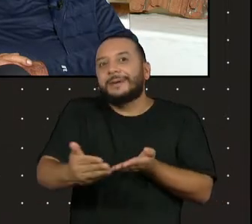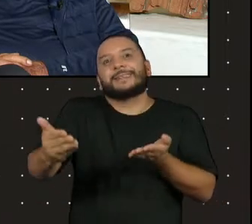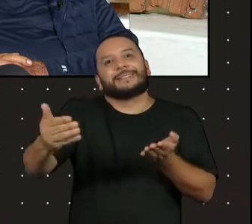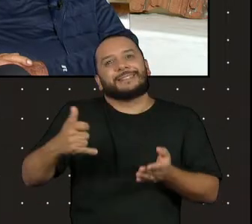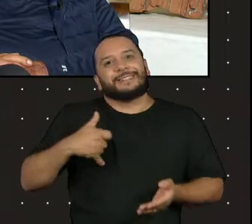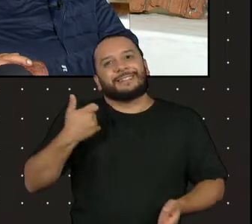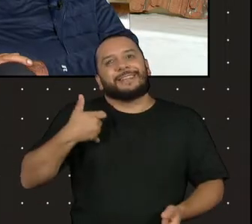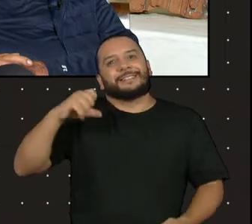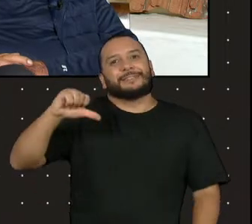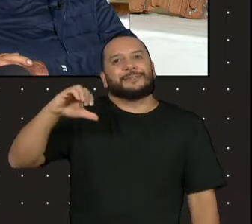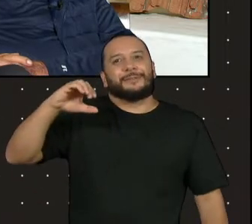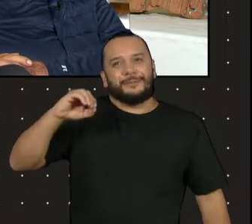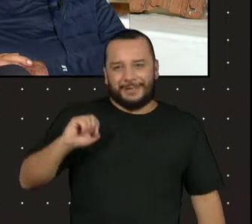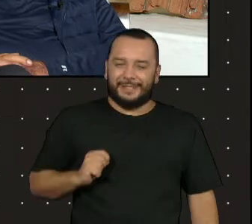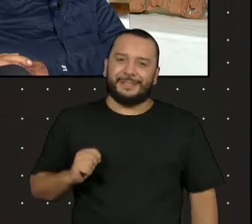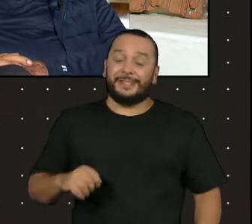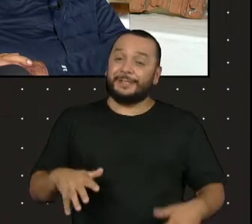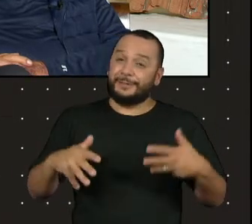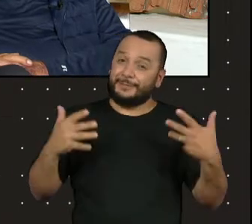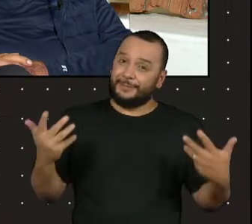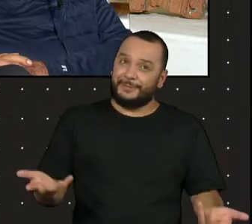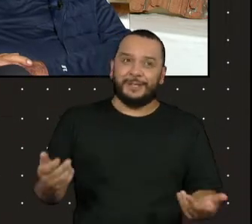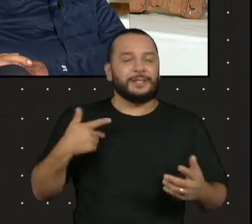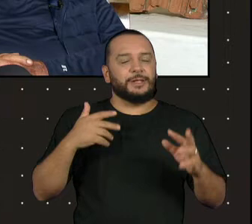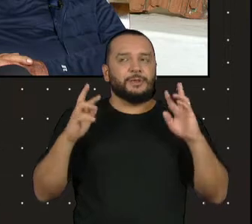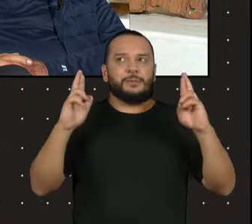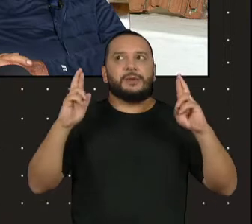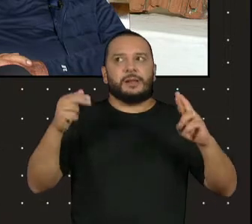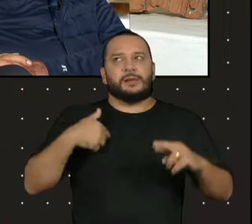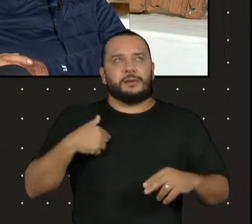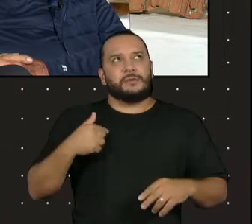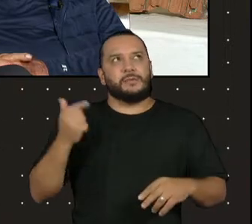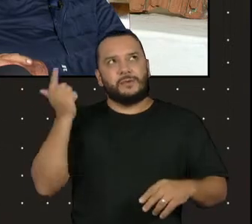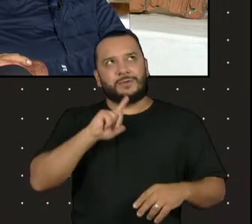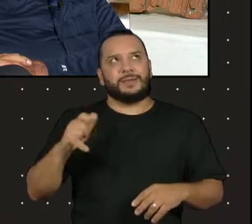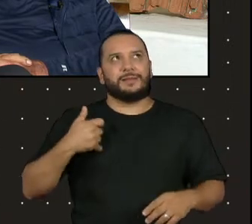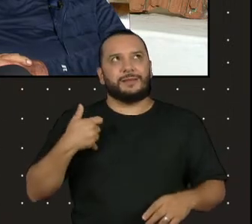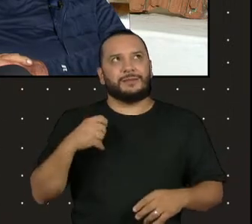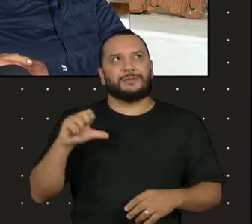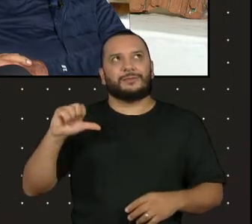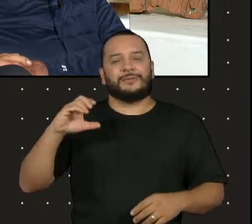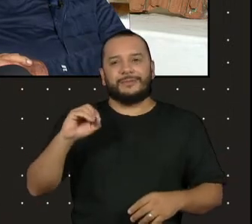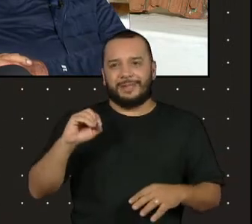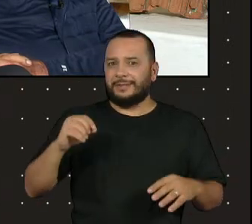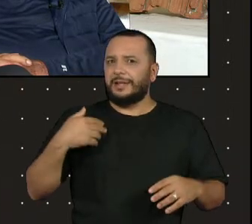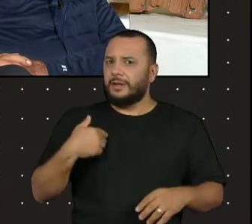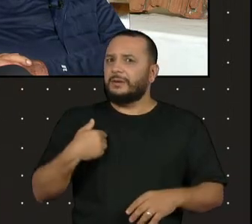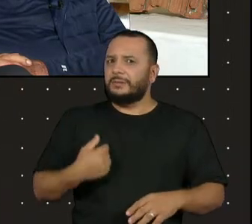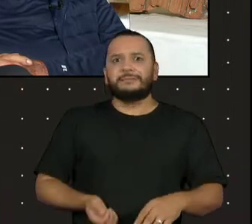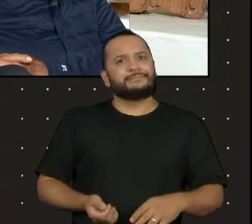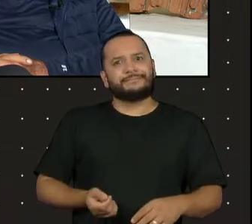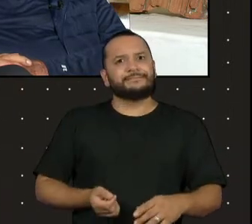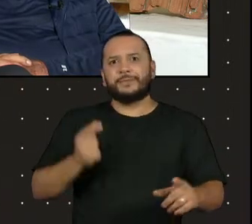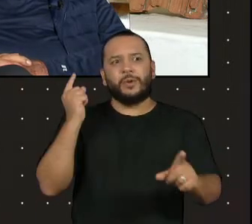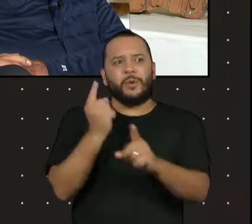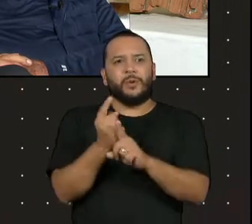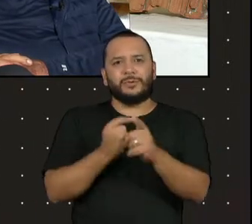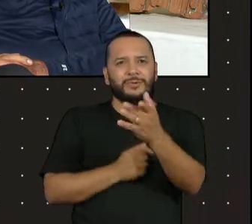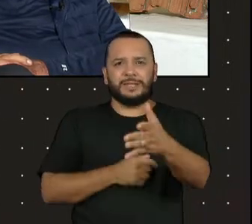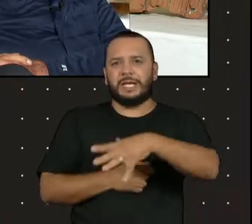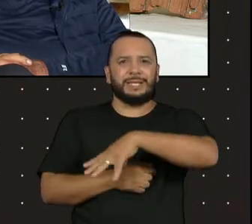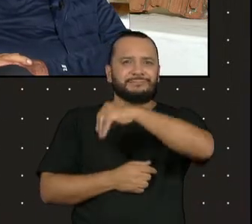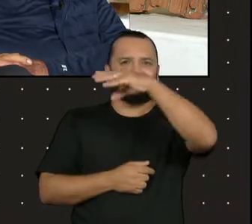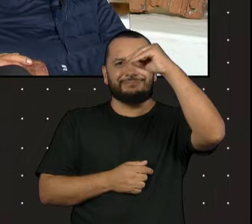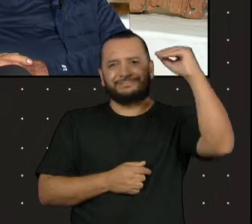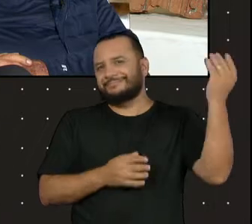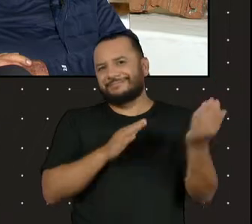90. Mas, enfim, tomara que eu chegue lá. Mas eu queria fazer há tempo que eu não converso contigo, né? Eu queria te perguntar uma